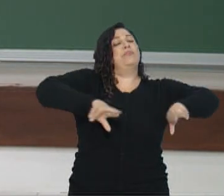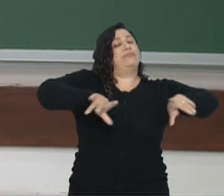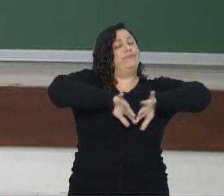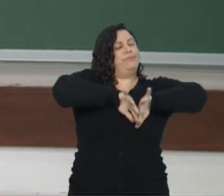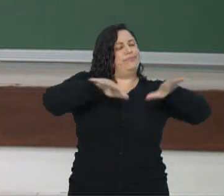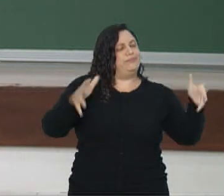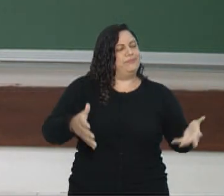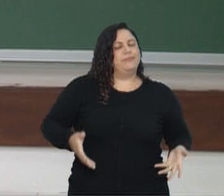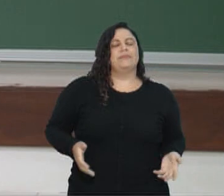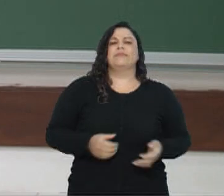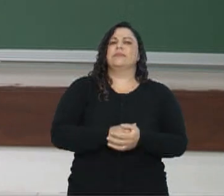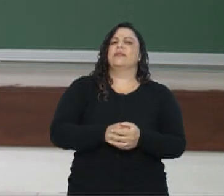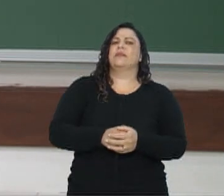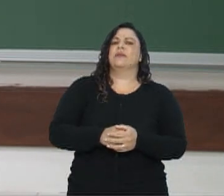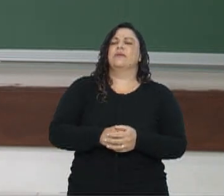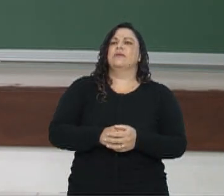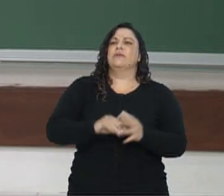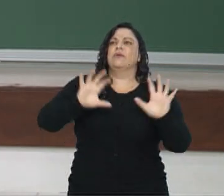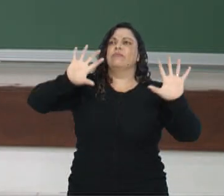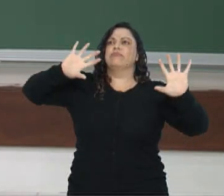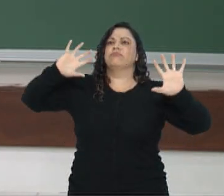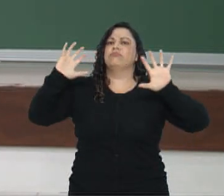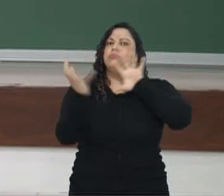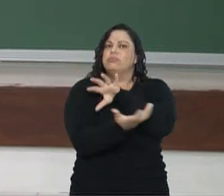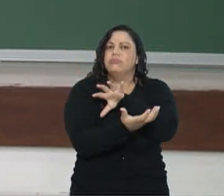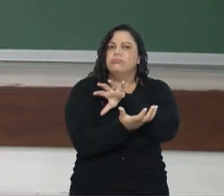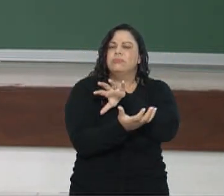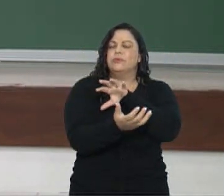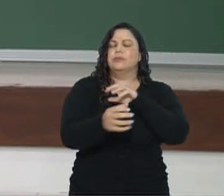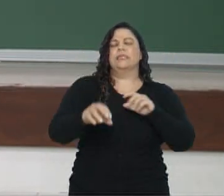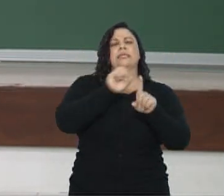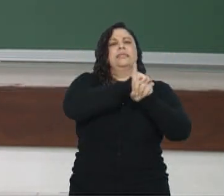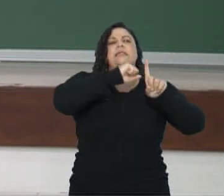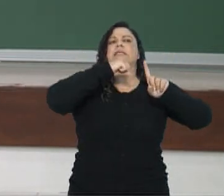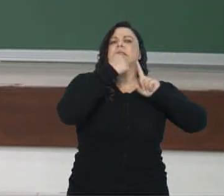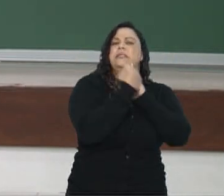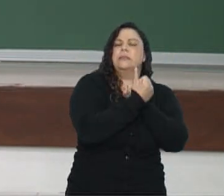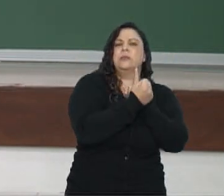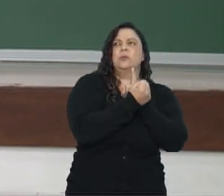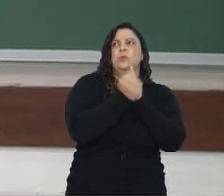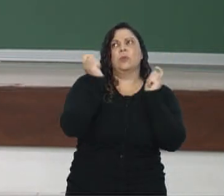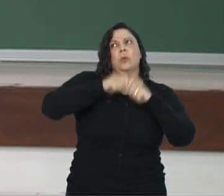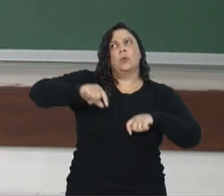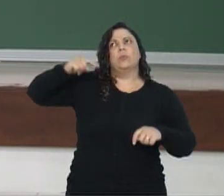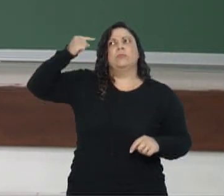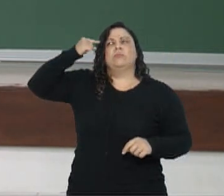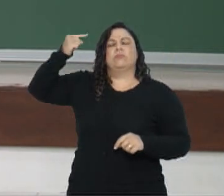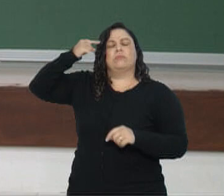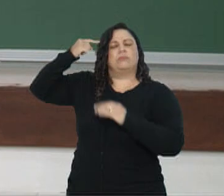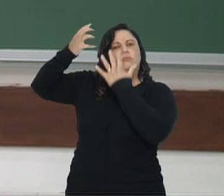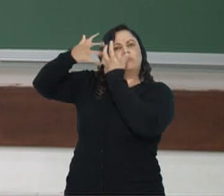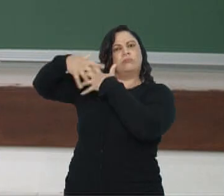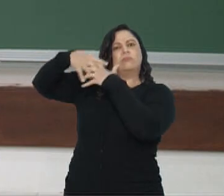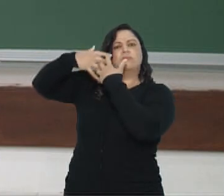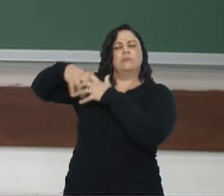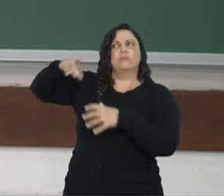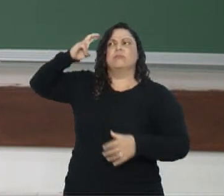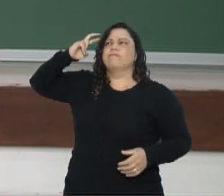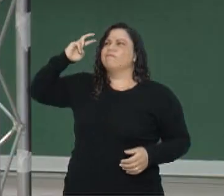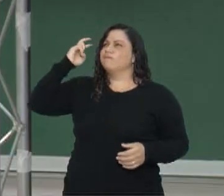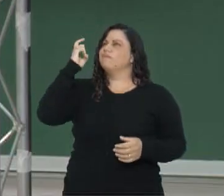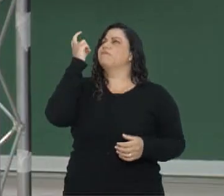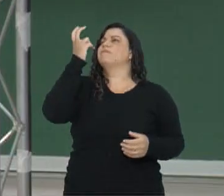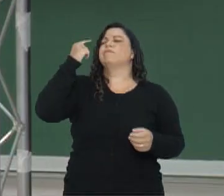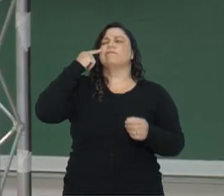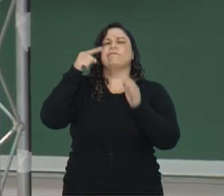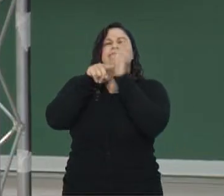essa mudança na sociedade, todo esse modelo de sociedade, vai fazer que algumas intelectuais, alguns pensadores, resolvam que,